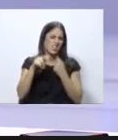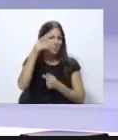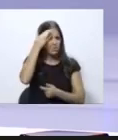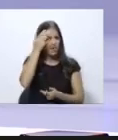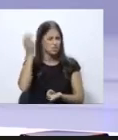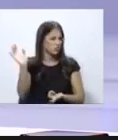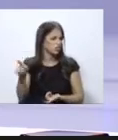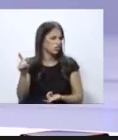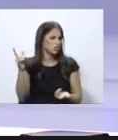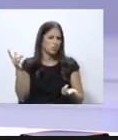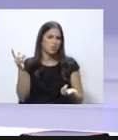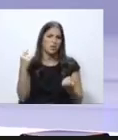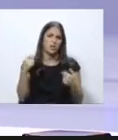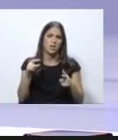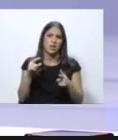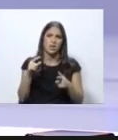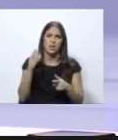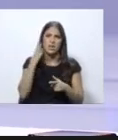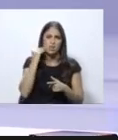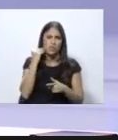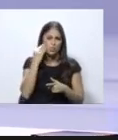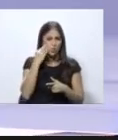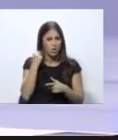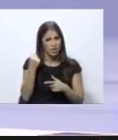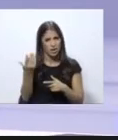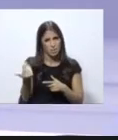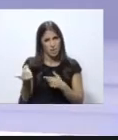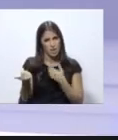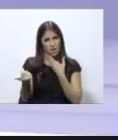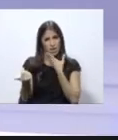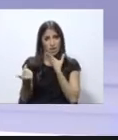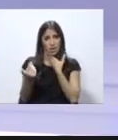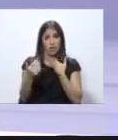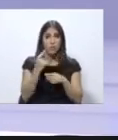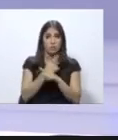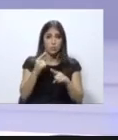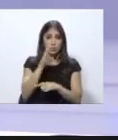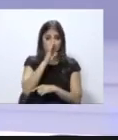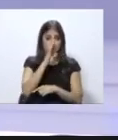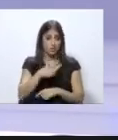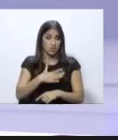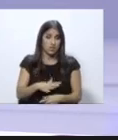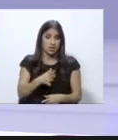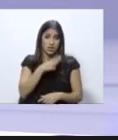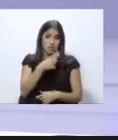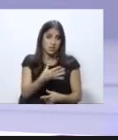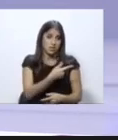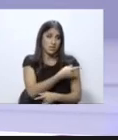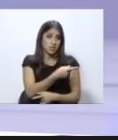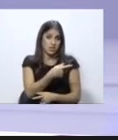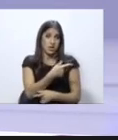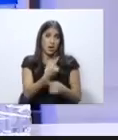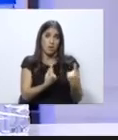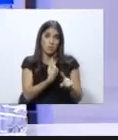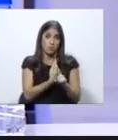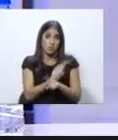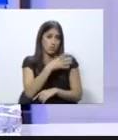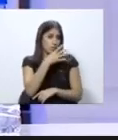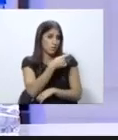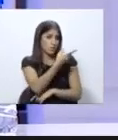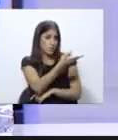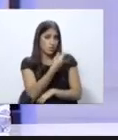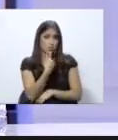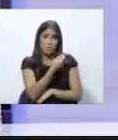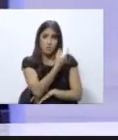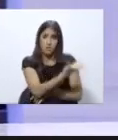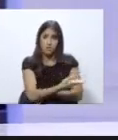coisa. Ele tem falta de vergonha na cara. Porque se queria acusar o Francisco J. Matos de qualquer coisa, dizia que era o Francisco J. Claro, Matos, diretor nisso, de comunicação do